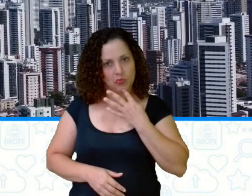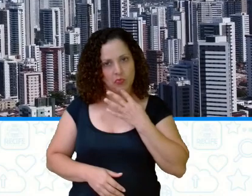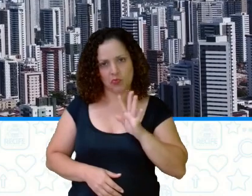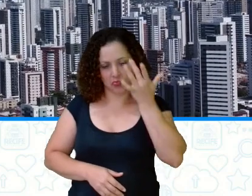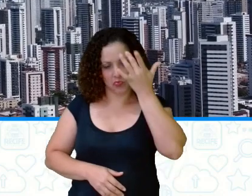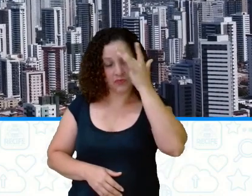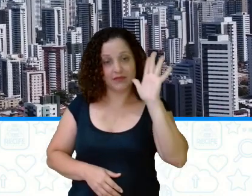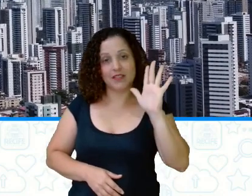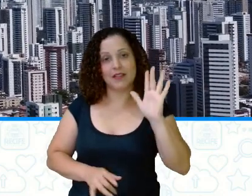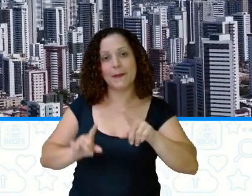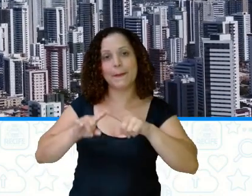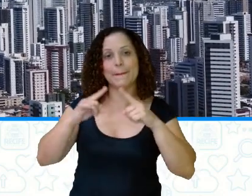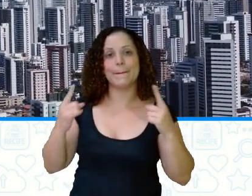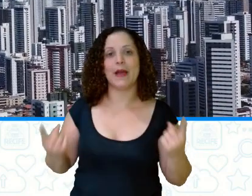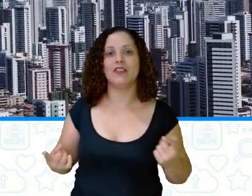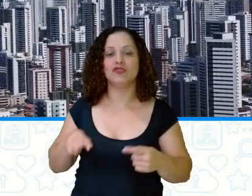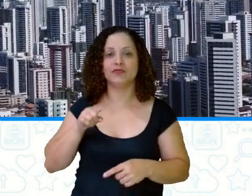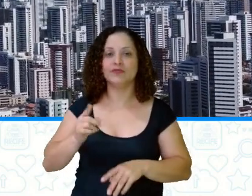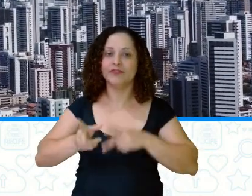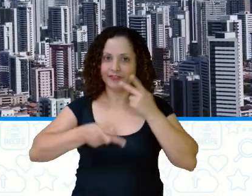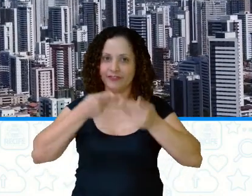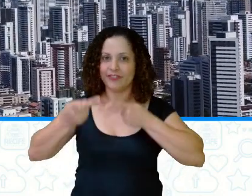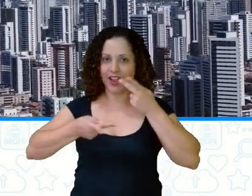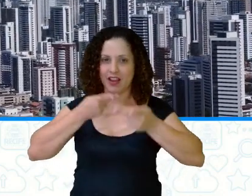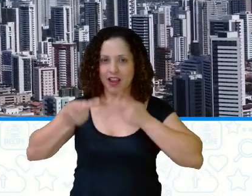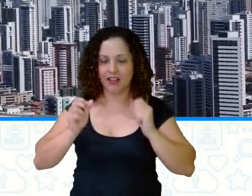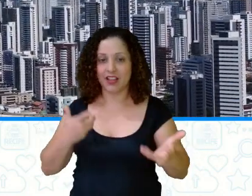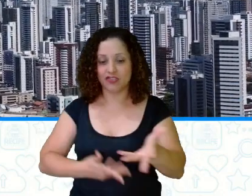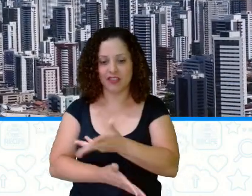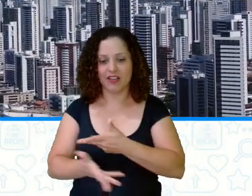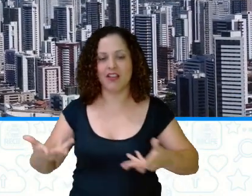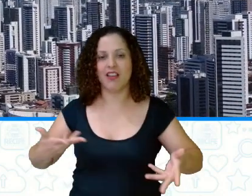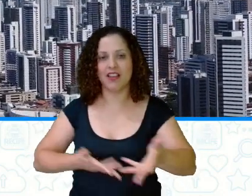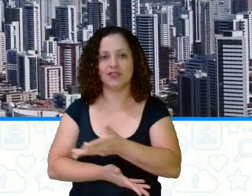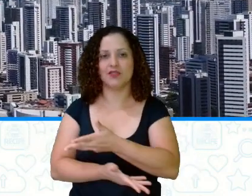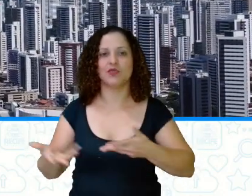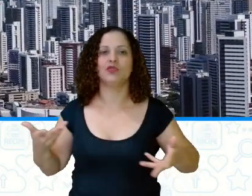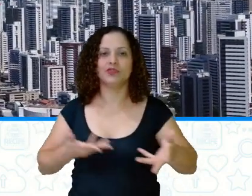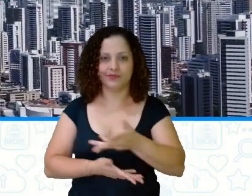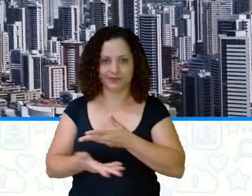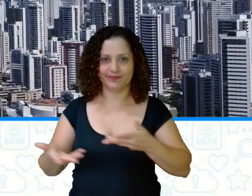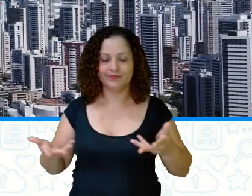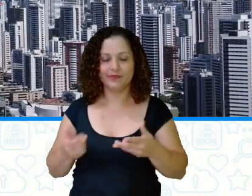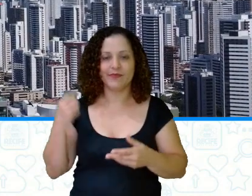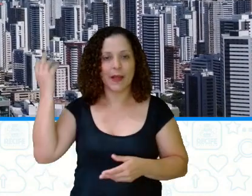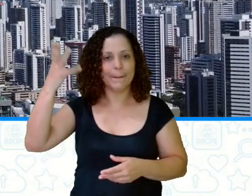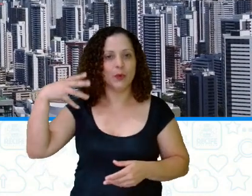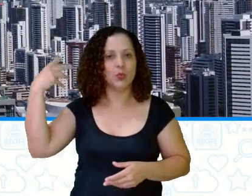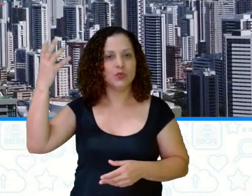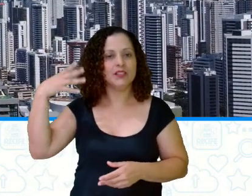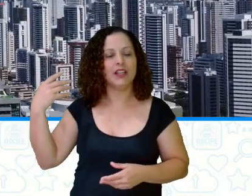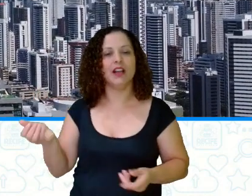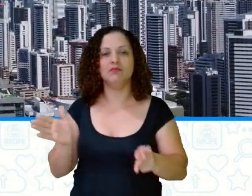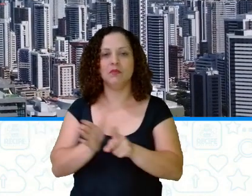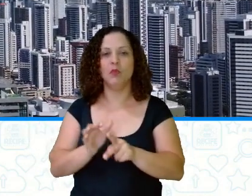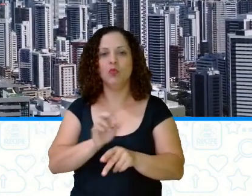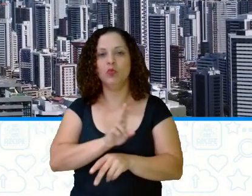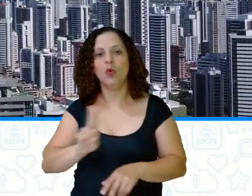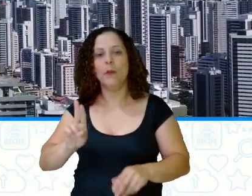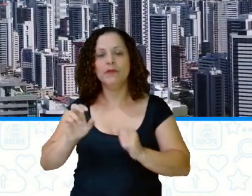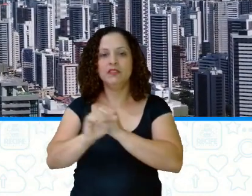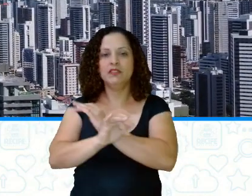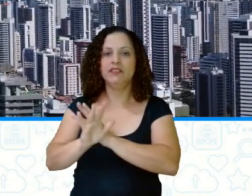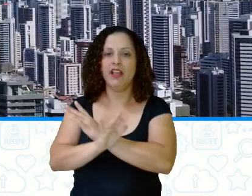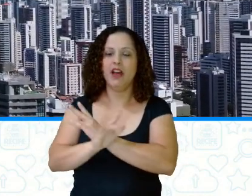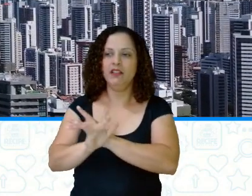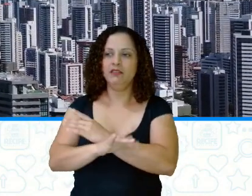Science, e ele fala sobre isso também, essas relações que acontecem na cidade, em uma das suas músicas, chamada A Cidade, inclusive, e o